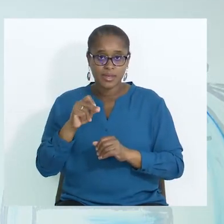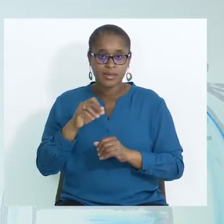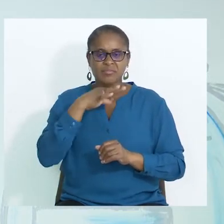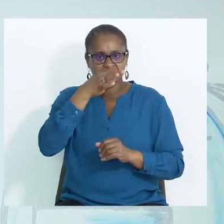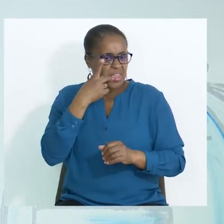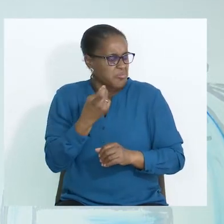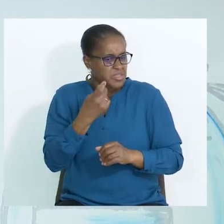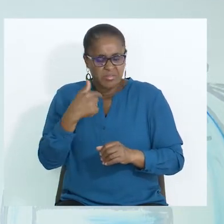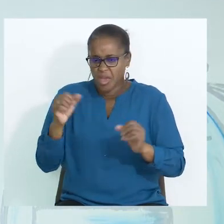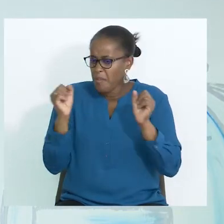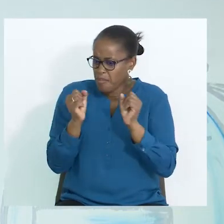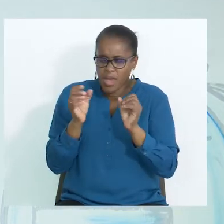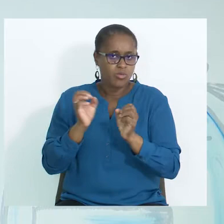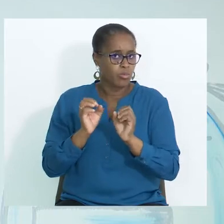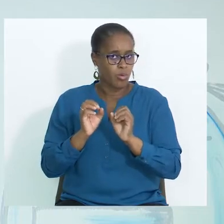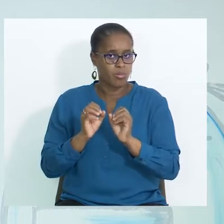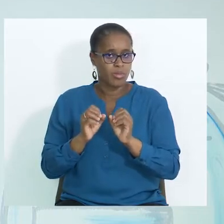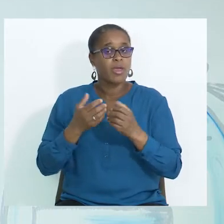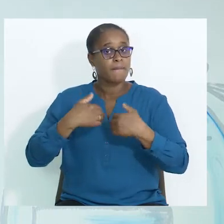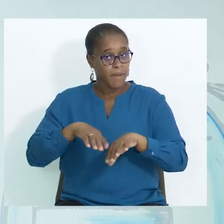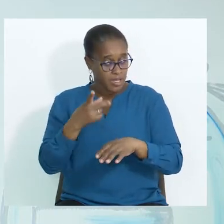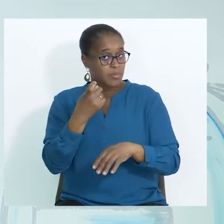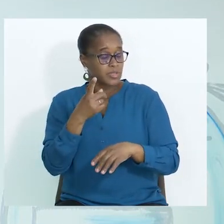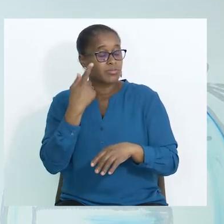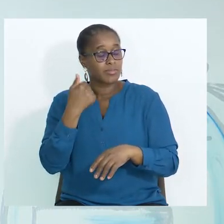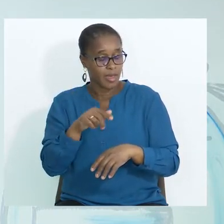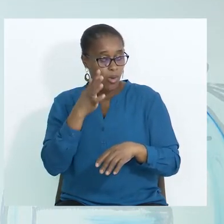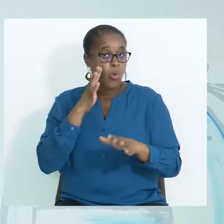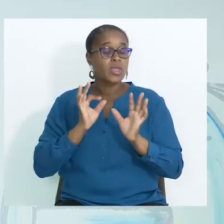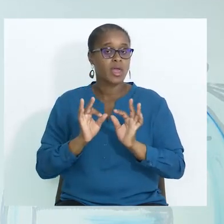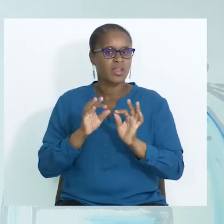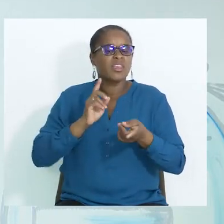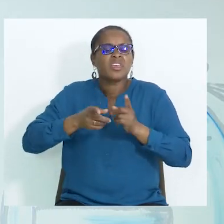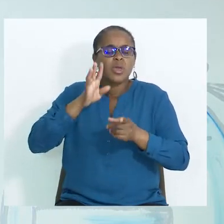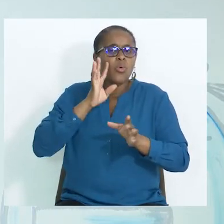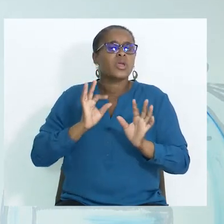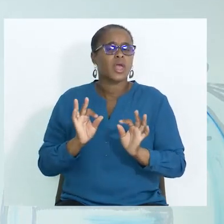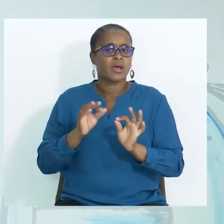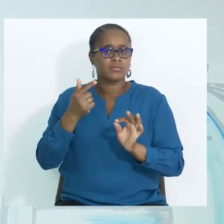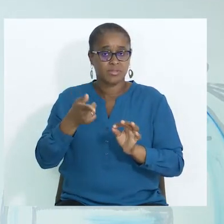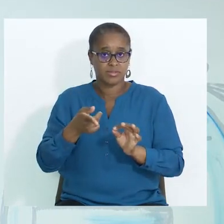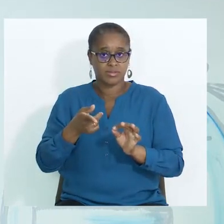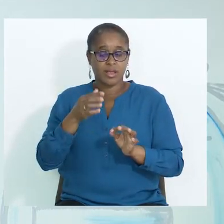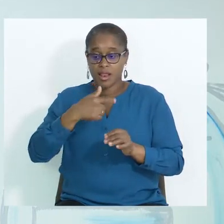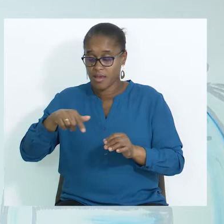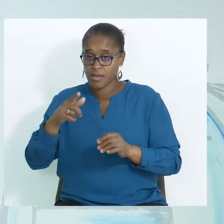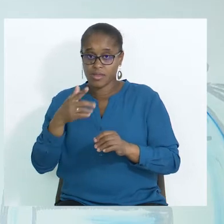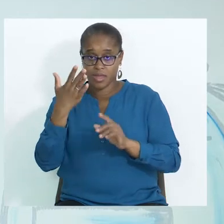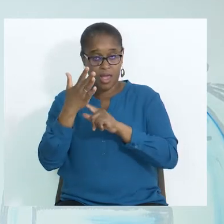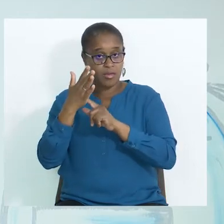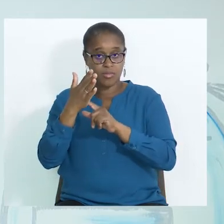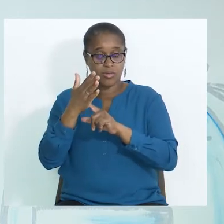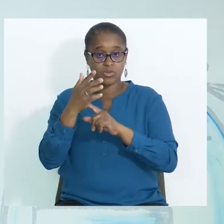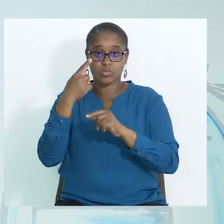disso foi a preciso ter medo mas é preciso ter cuidado tu cuidados são esses de não levar